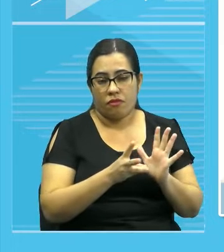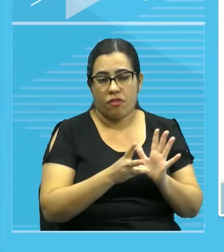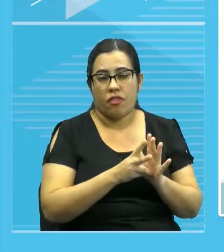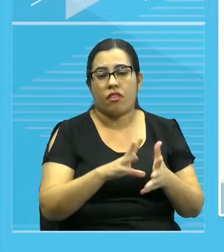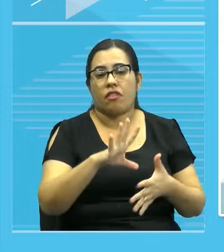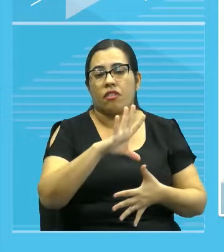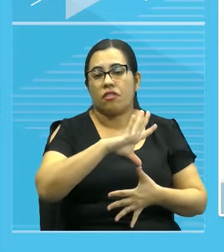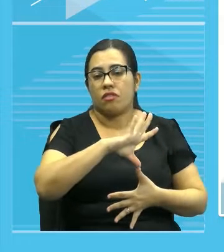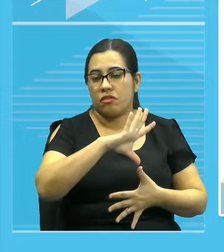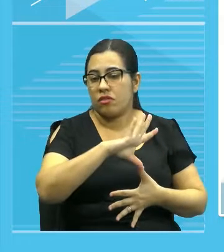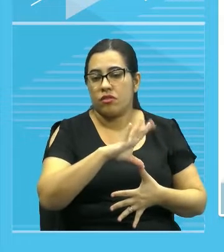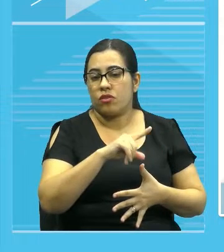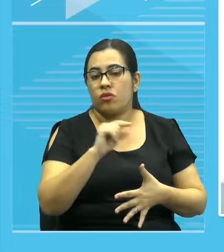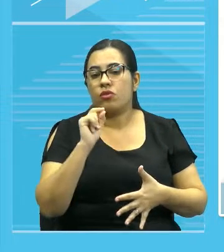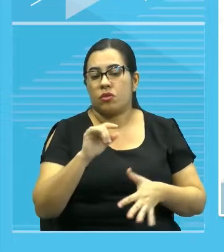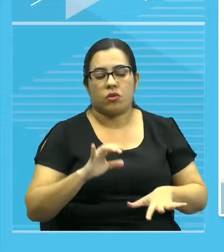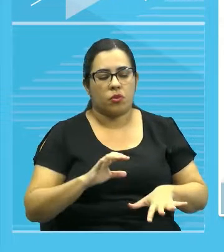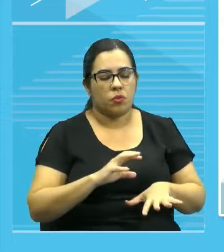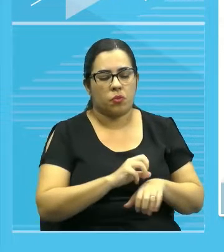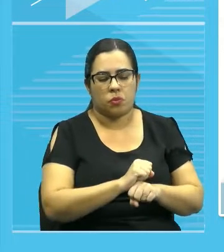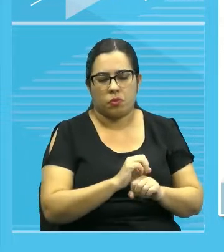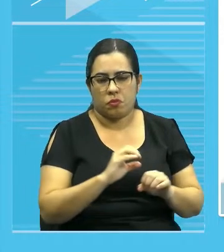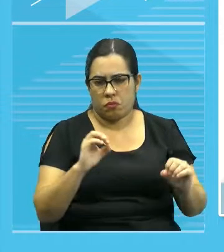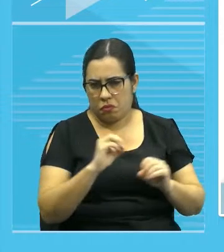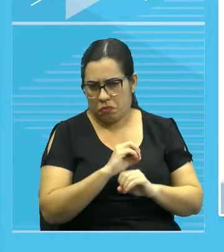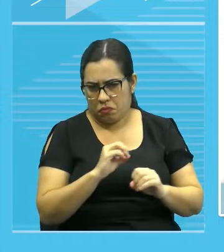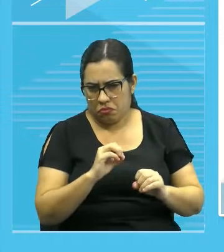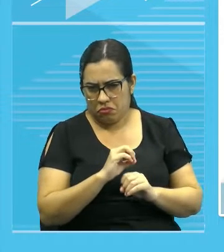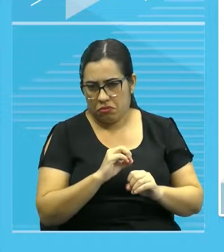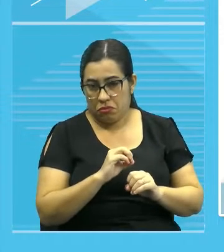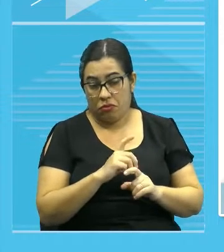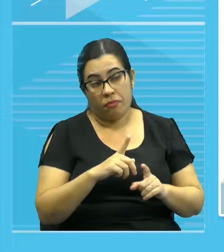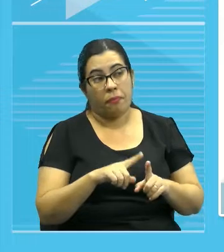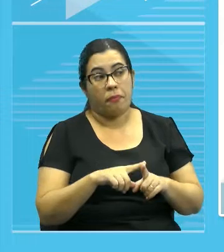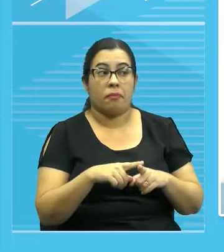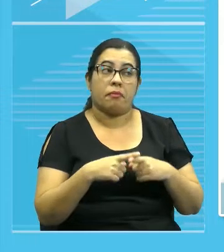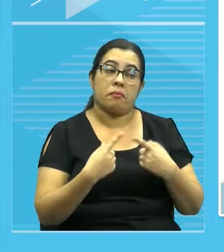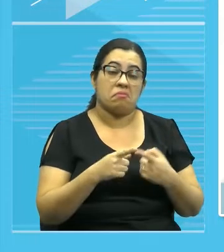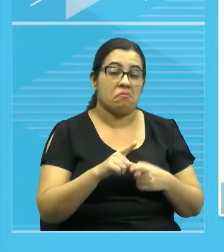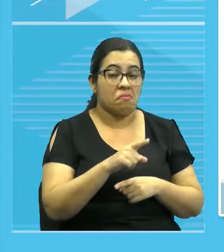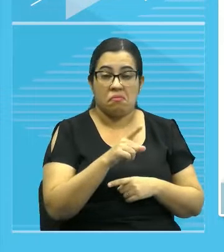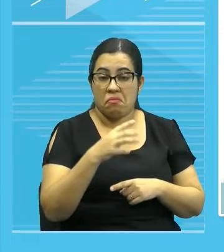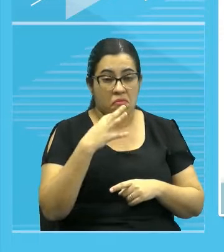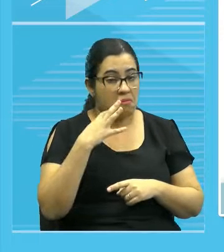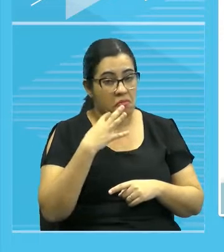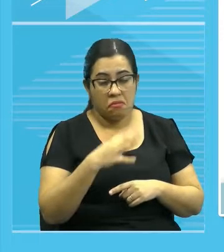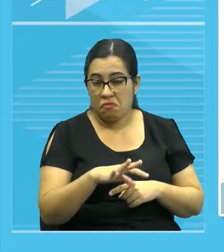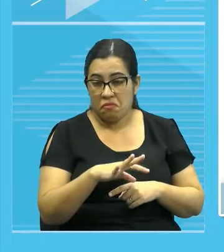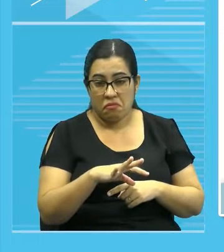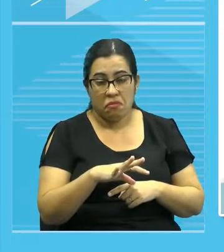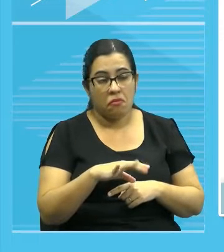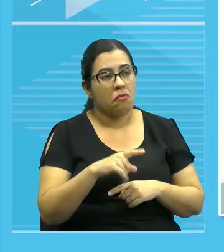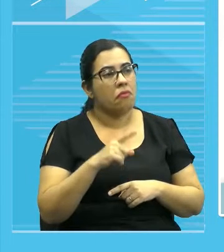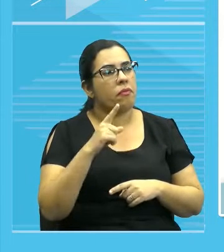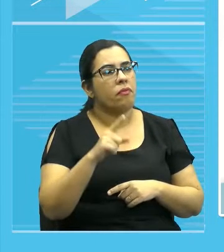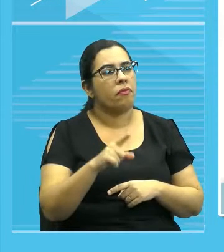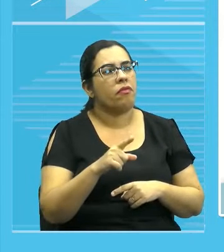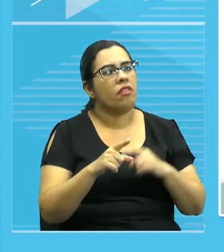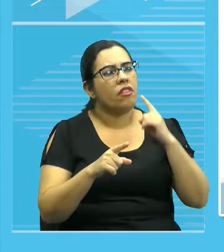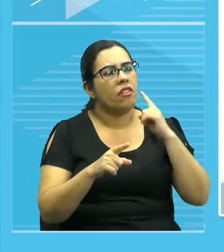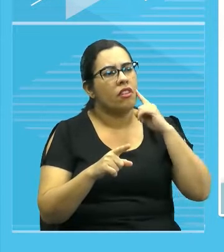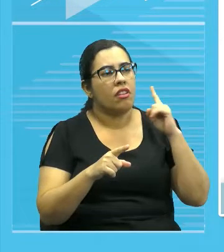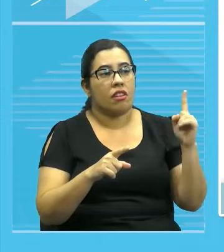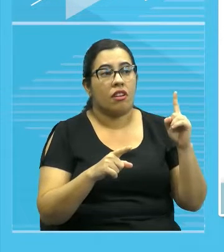ainda não foram conquistados aí se você não conhece a palavra todavia em espanhol